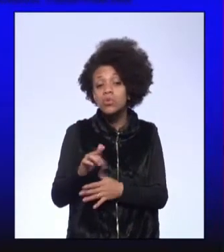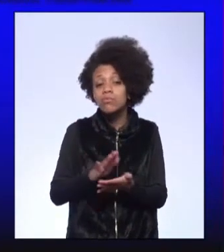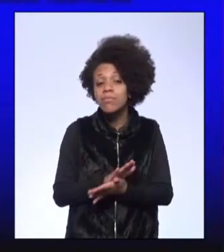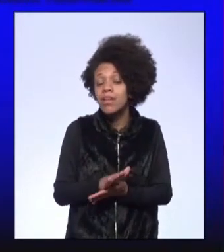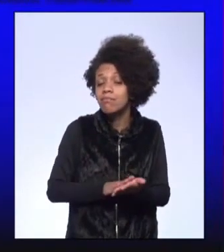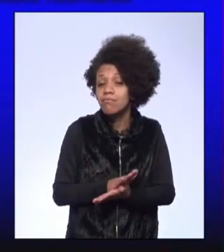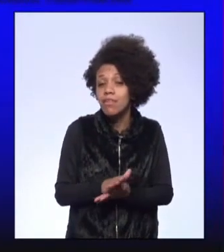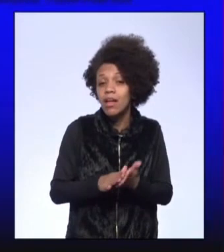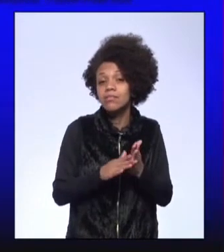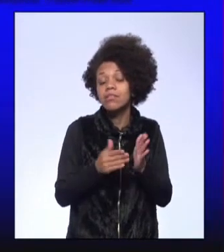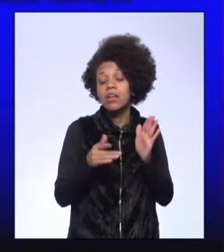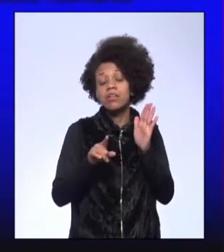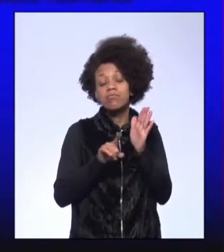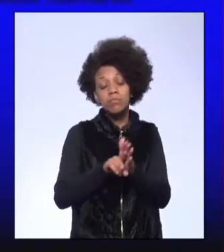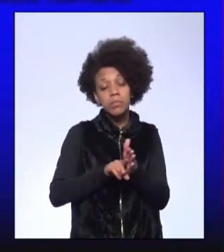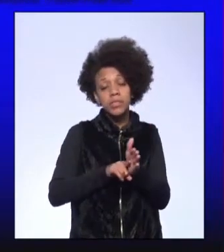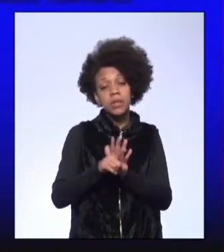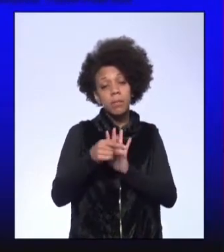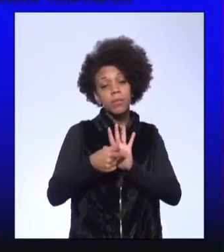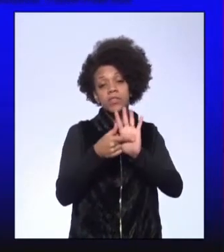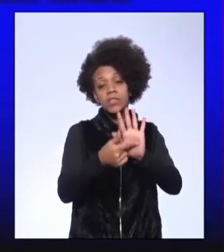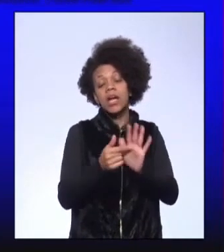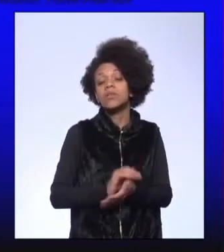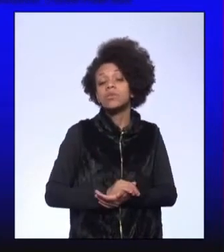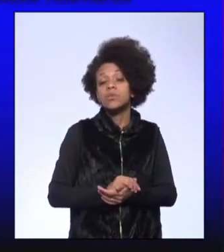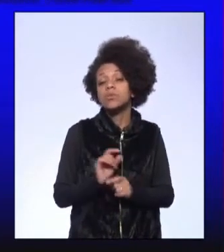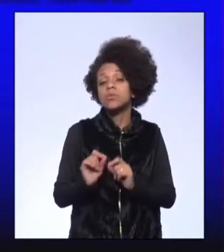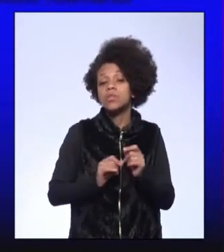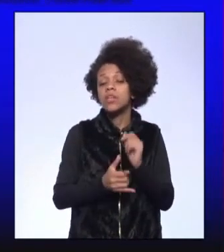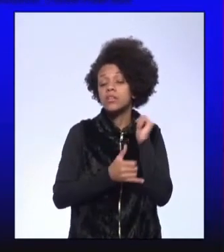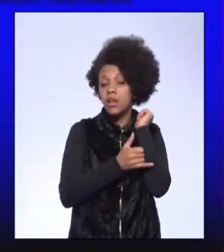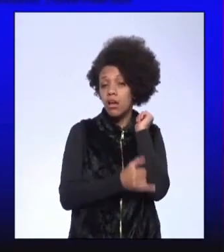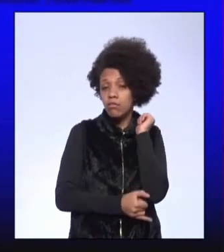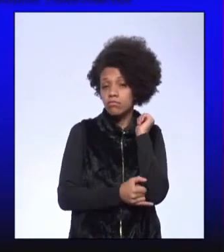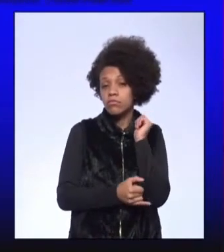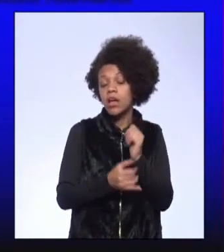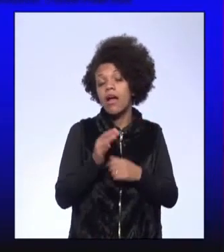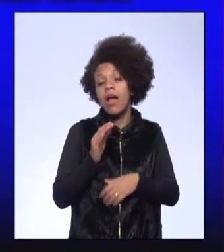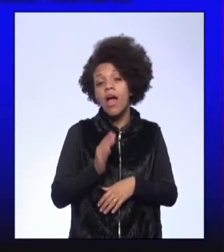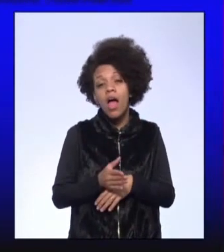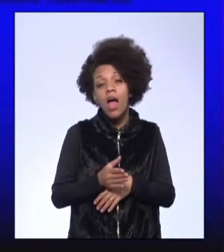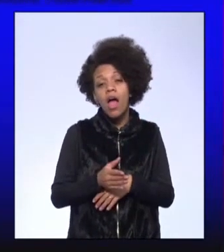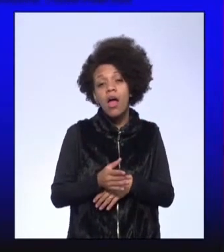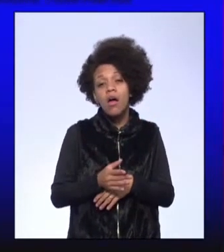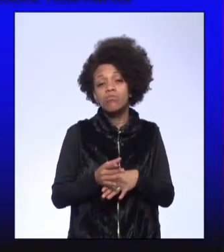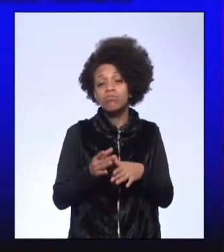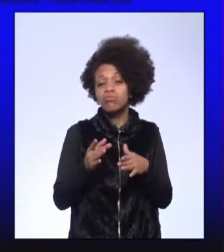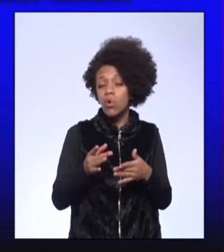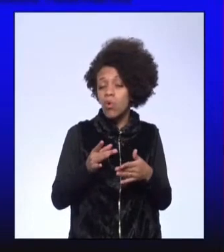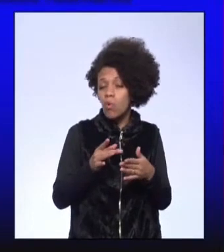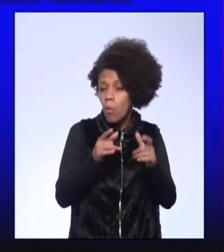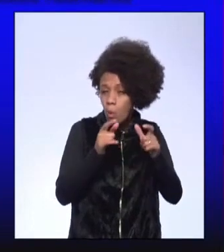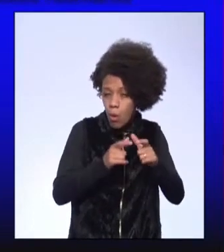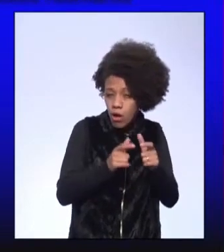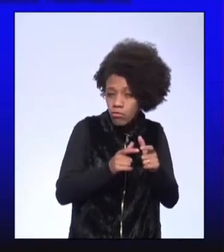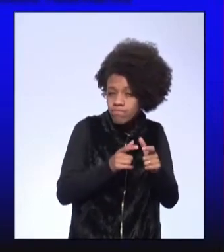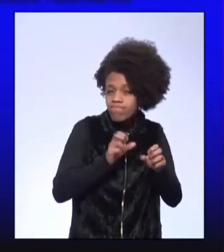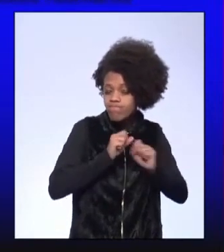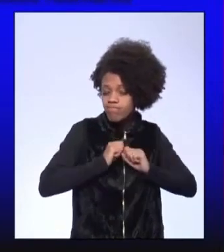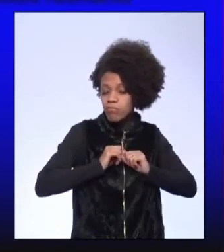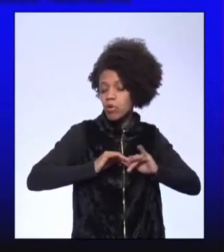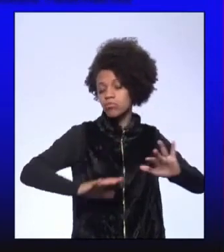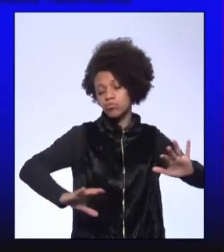que tenham demonstrado que as fezes sejam uma fonte de infecção potencial do